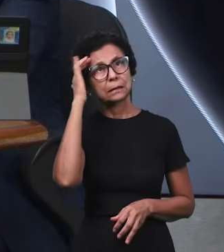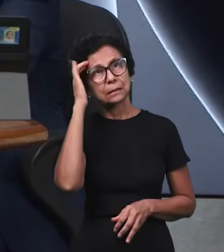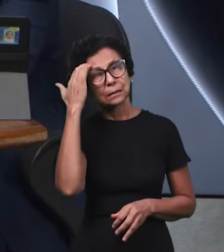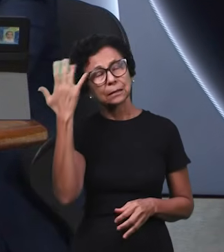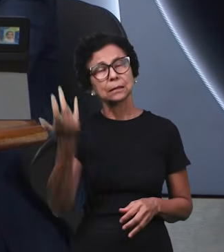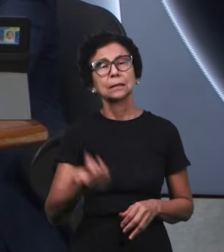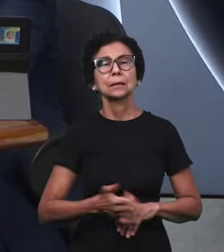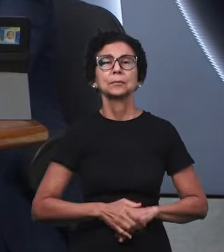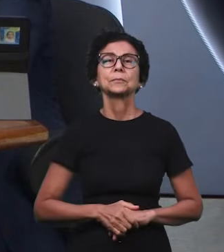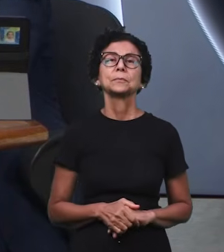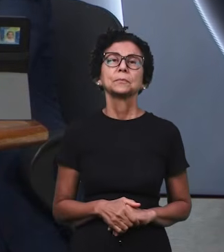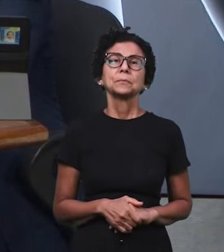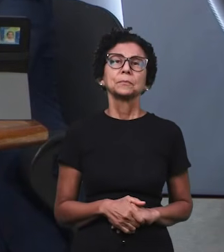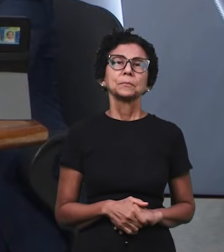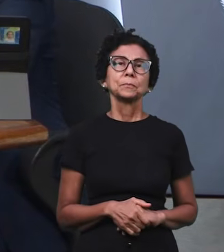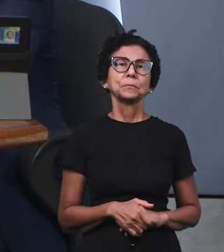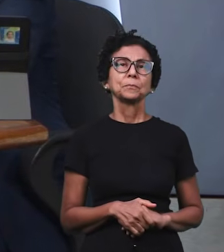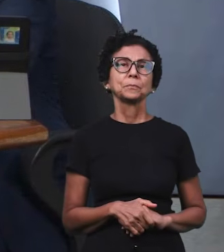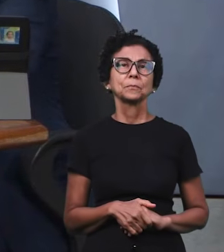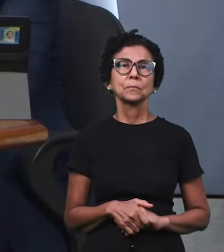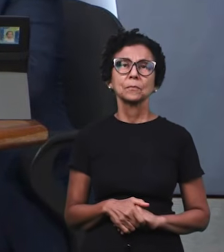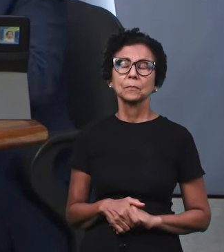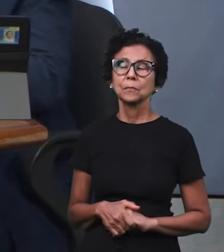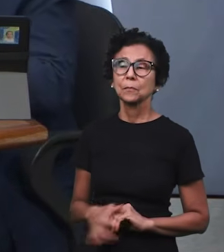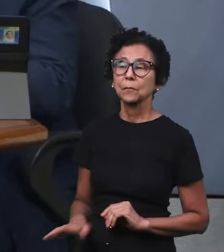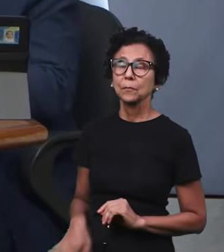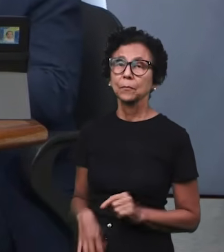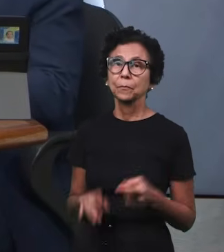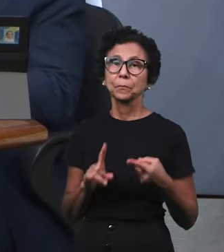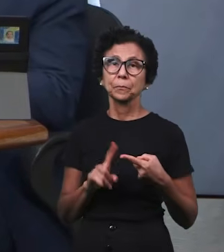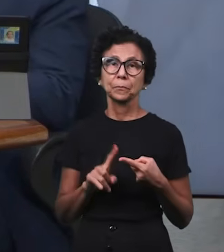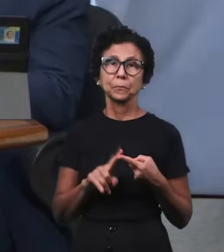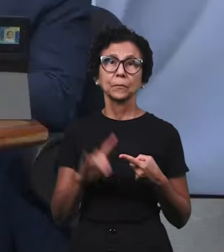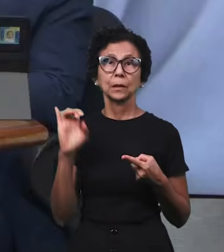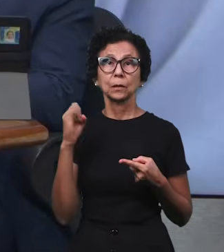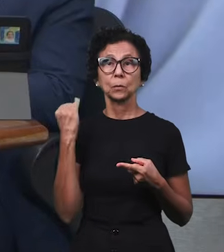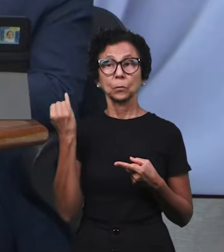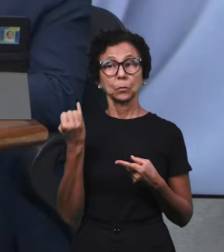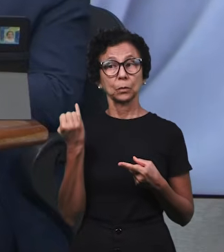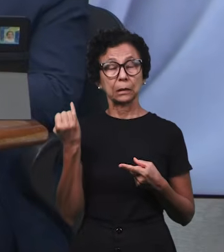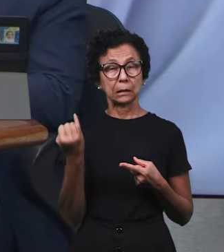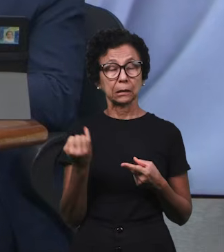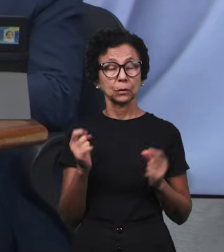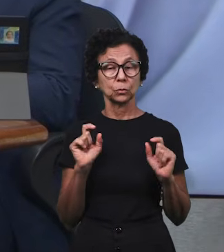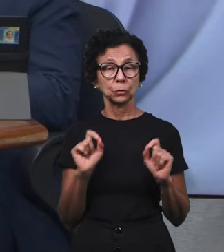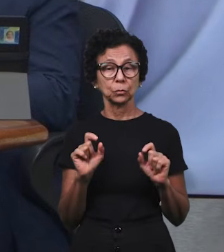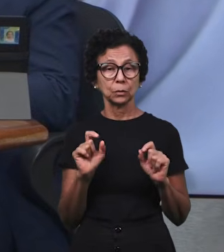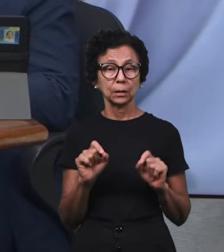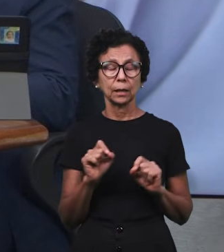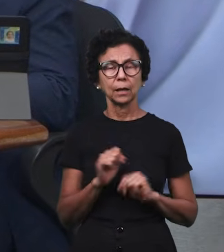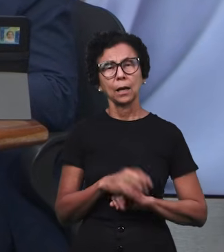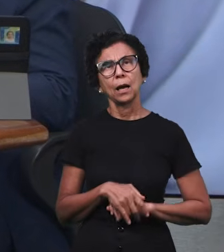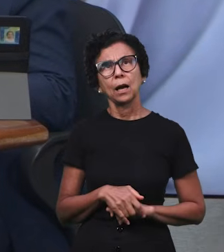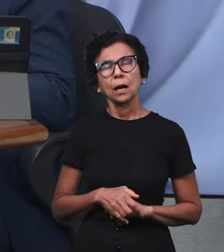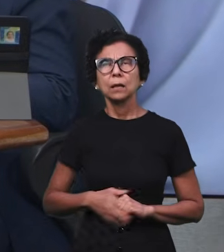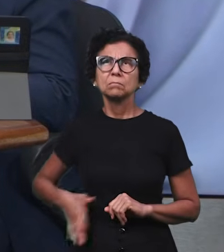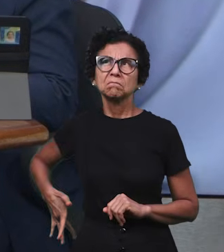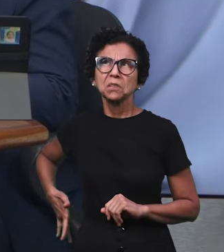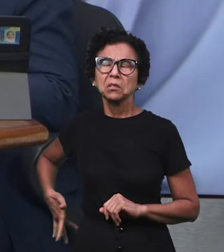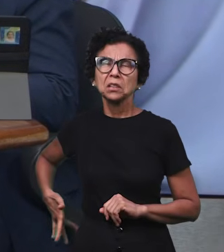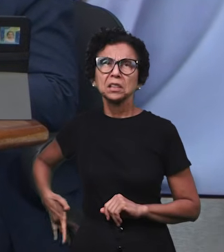entender a doença renal crônica? Bem, primeiro, eu acho que o mais importante, né? Porque ninguém lembra dos rins,